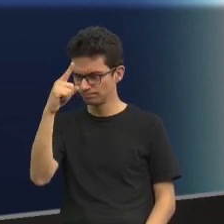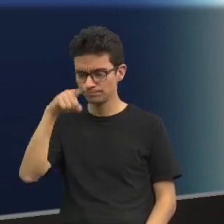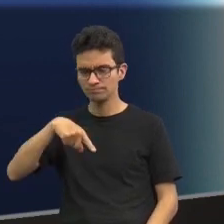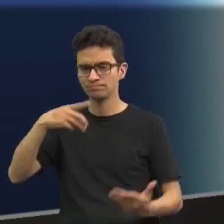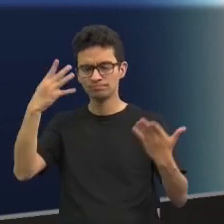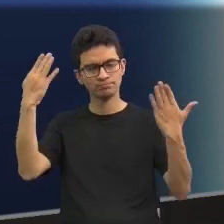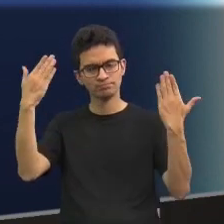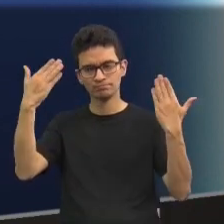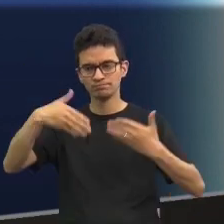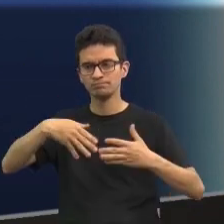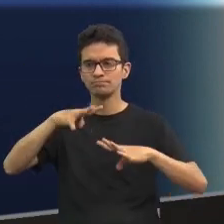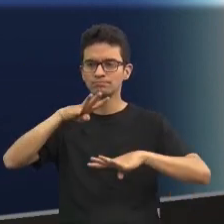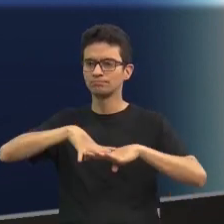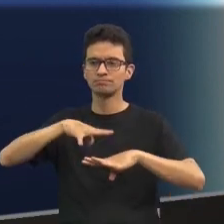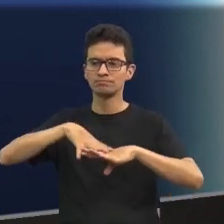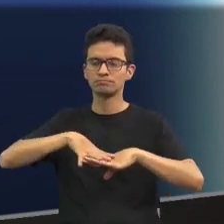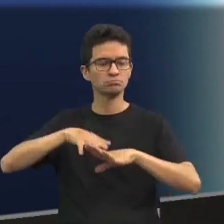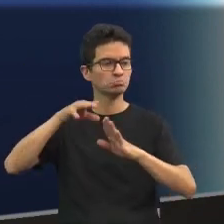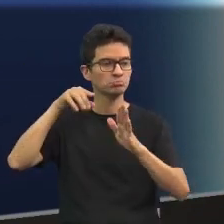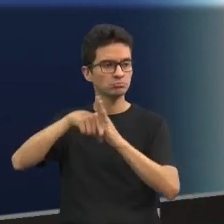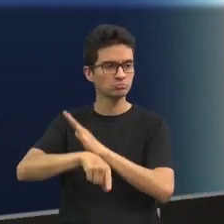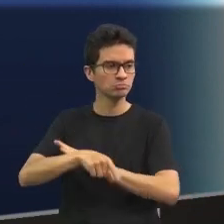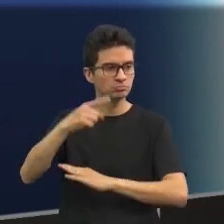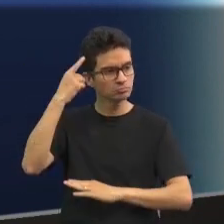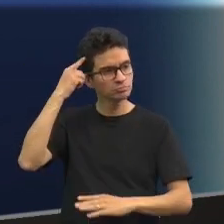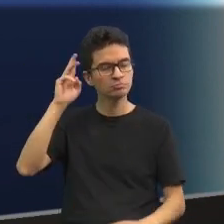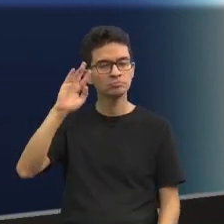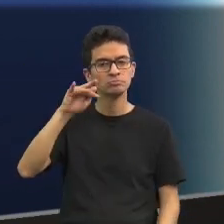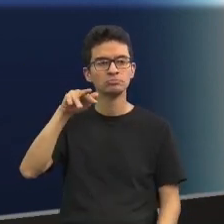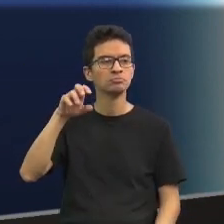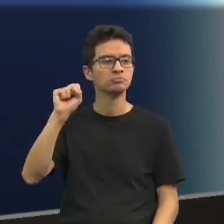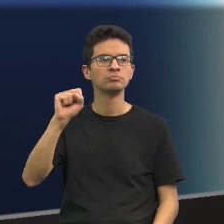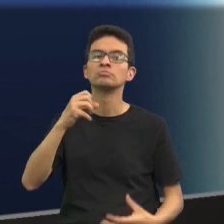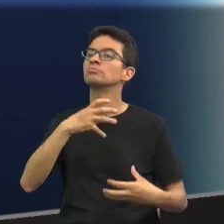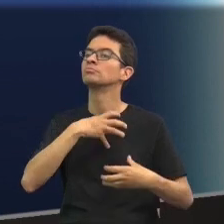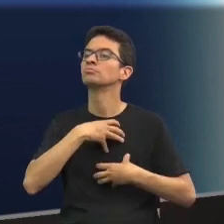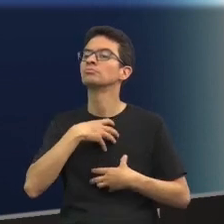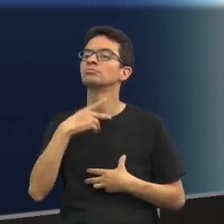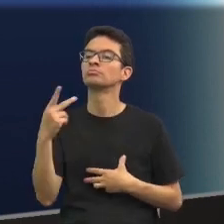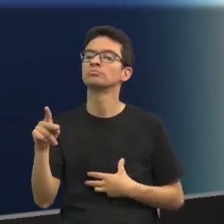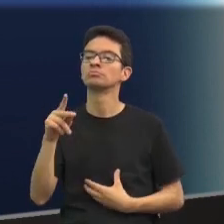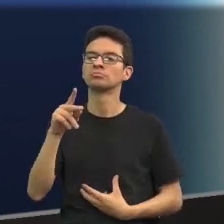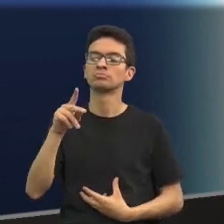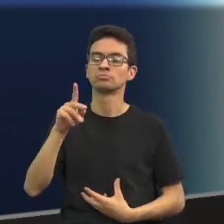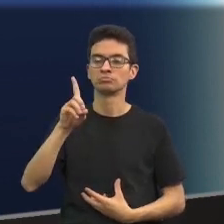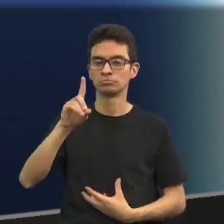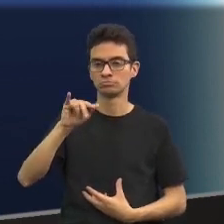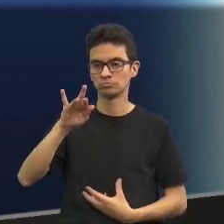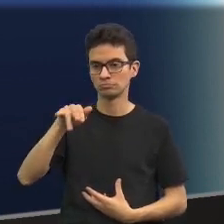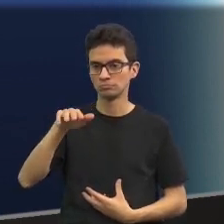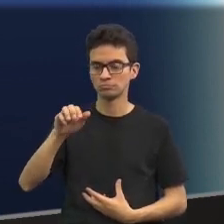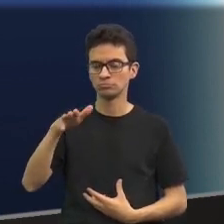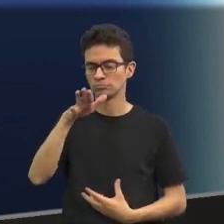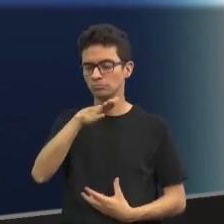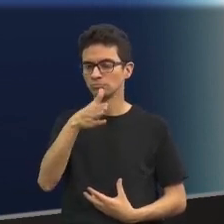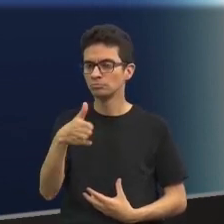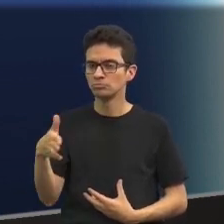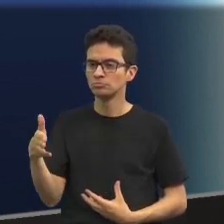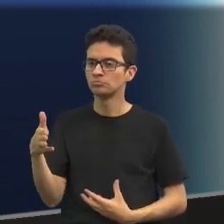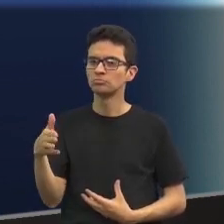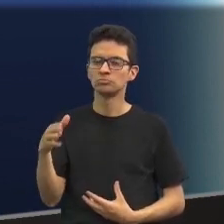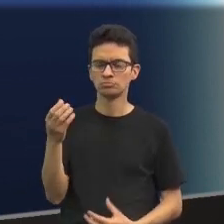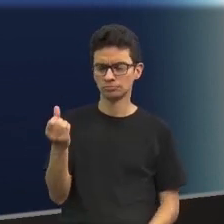considera os poloneses o poli nome na forma de um determinante o determinante de ordem 3 e o que de